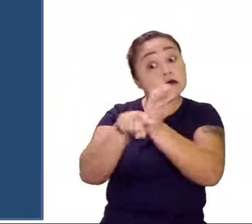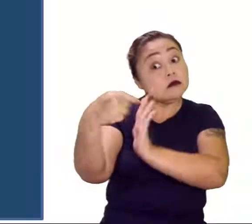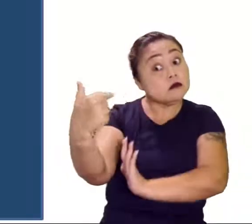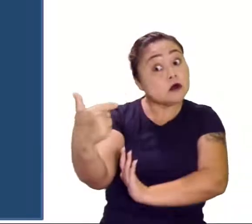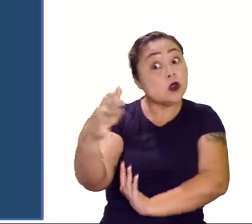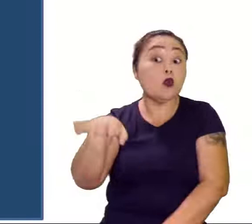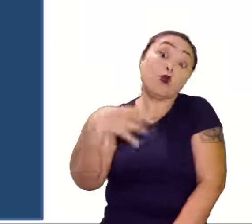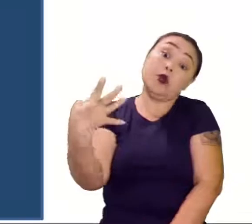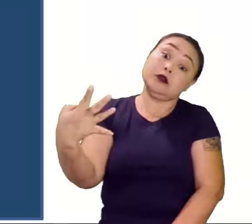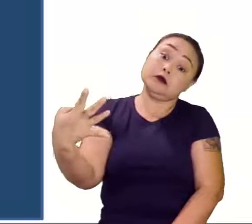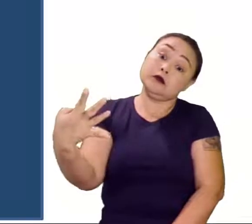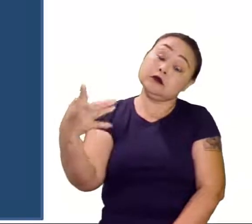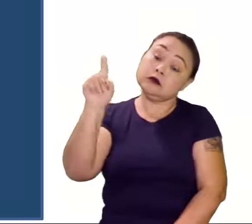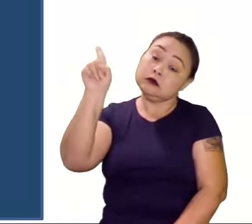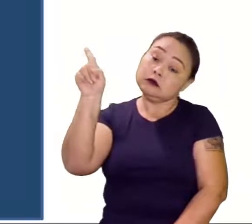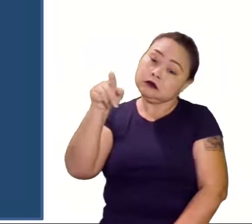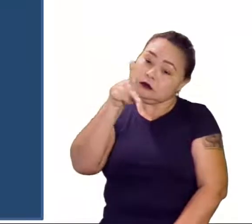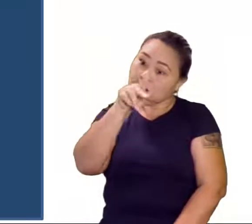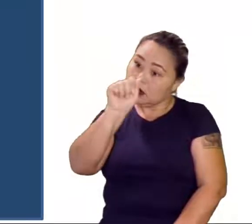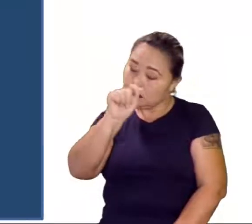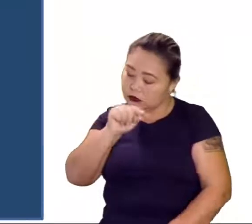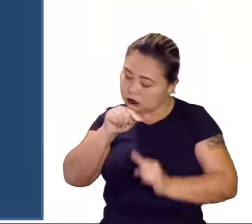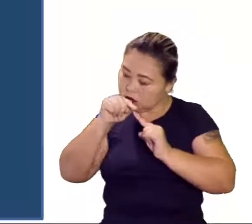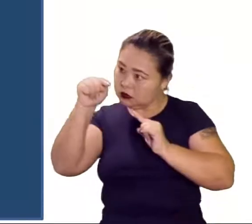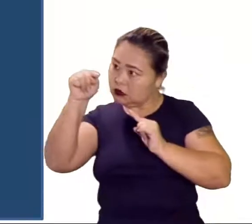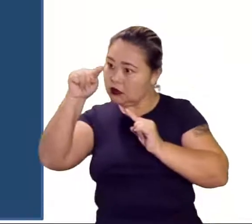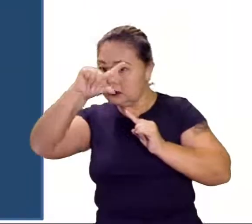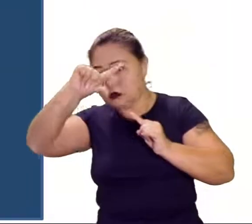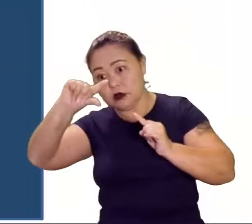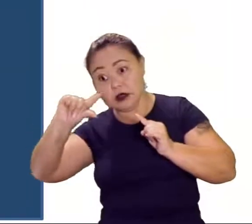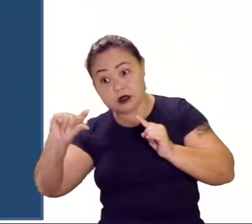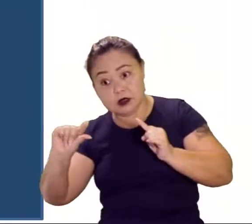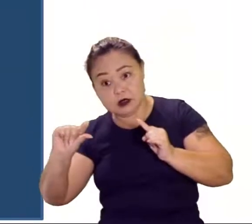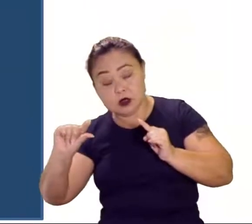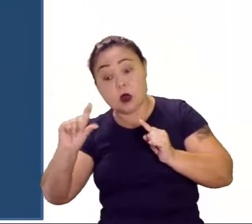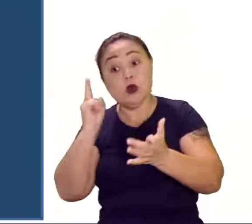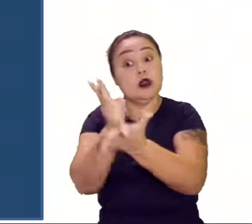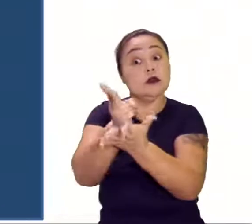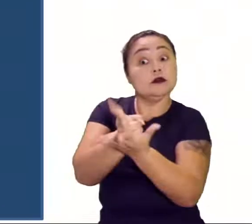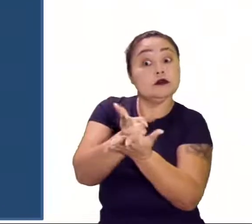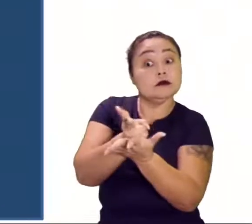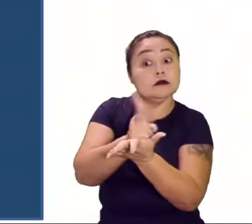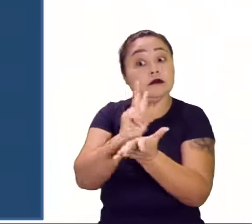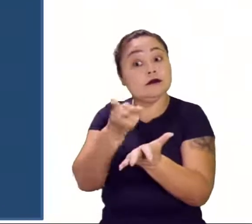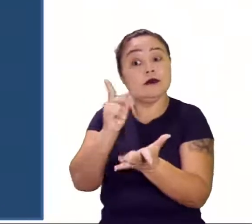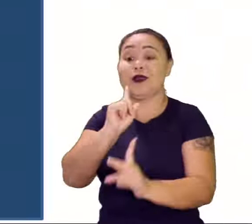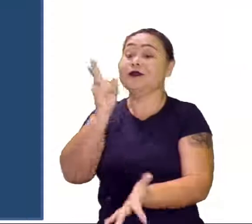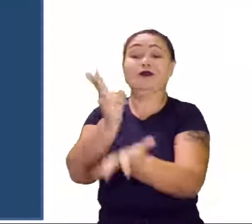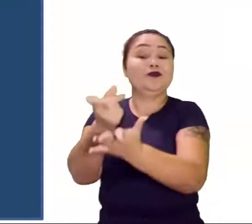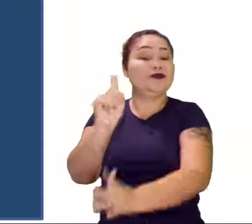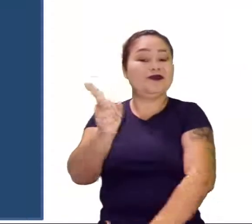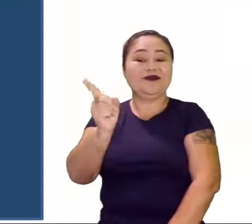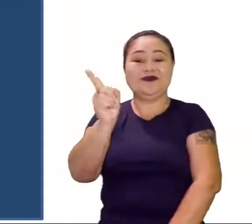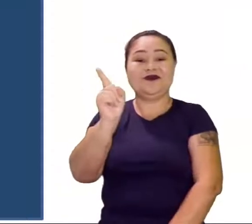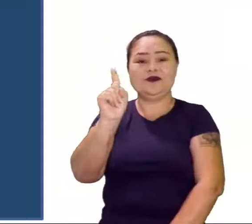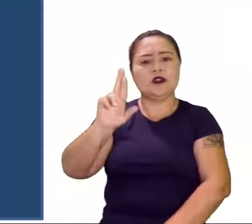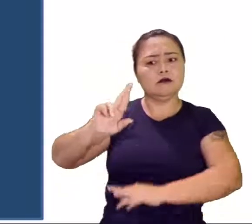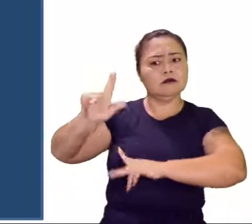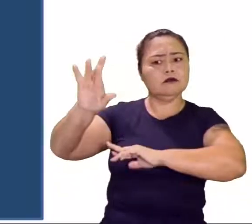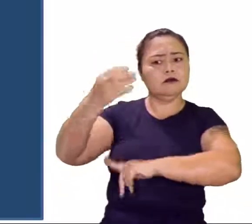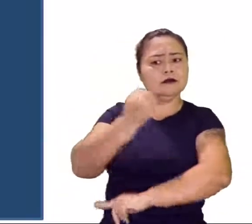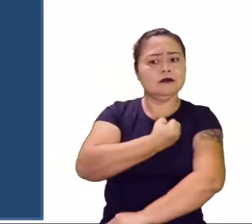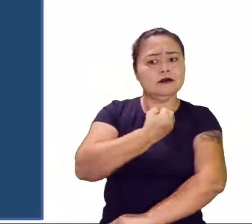2? Ou 4? Essa PA, ela tá crescendo ou decrescendo? Ou ela é constante? Constante ela não é, né? Temos são